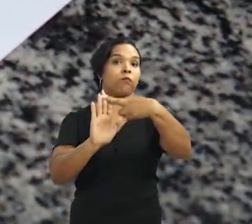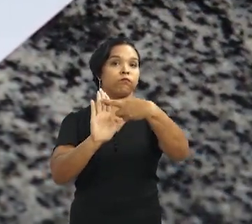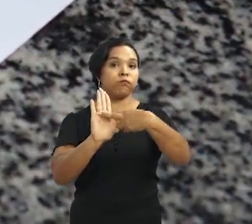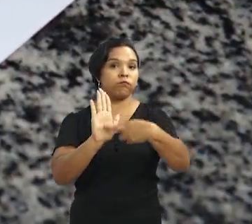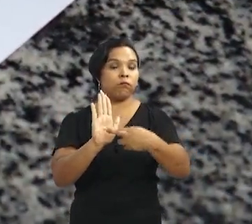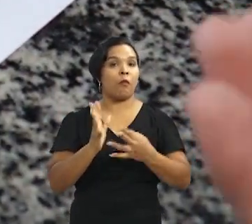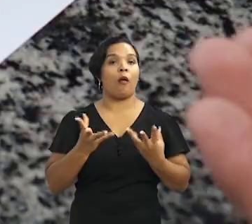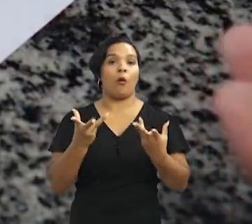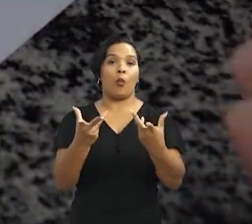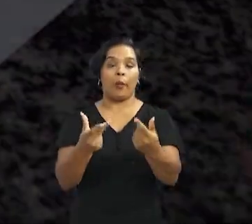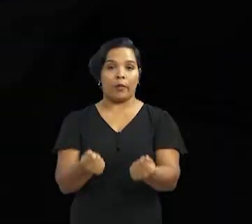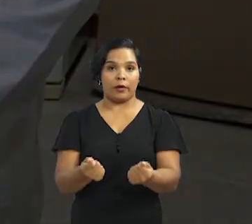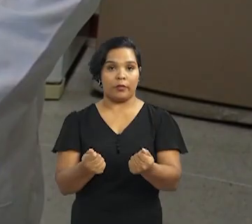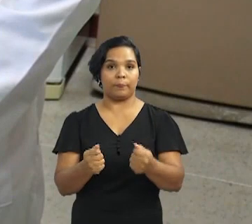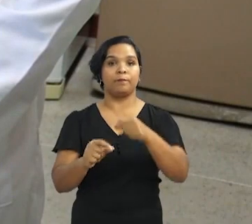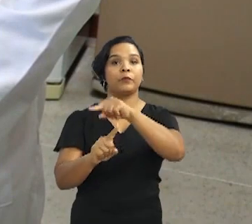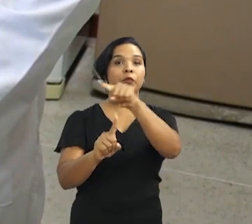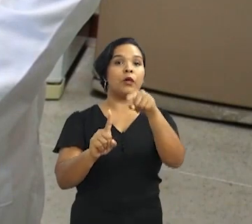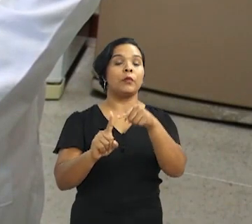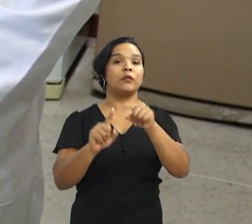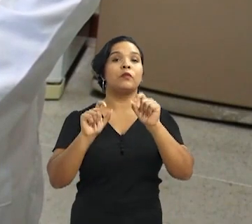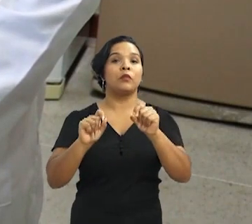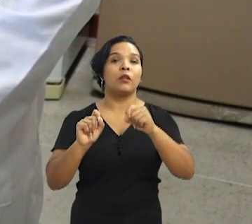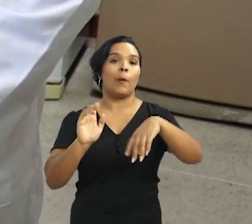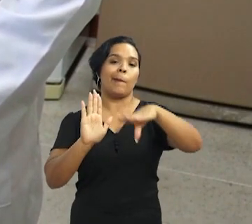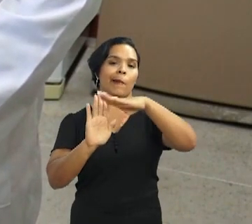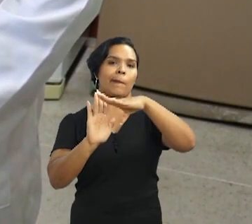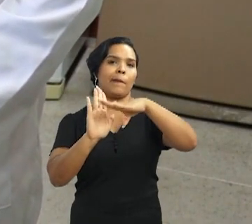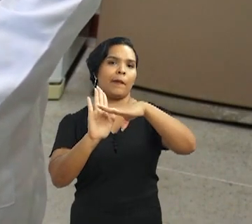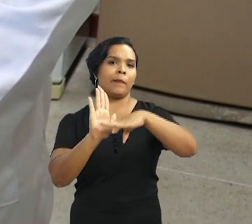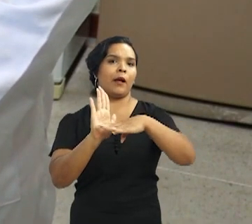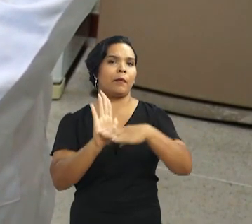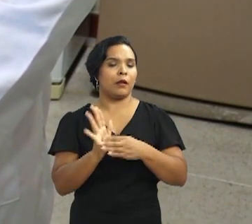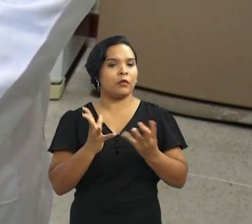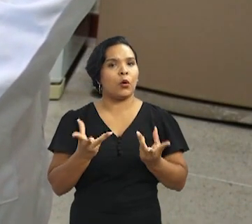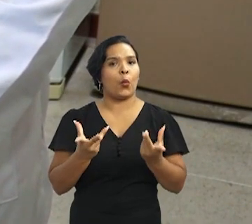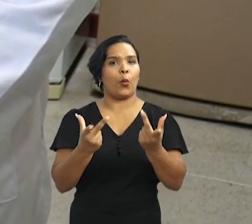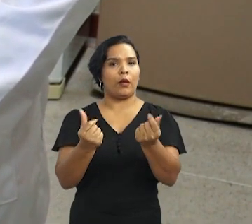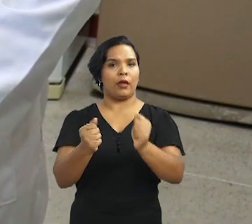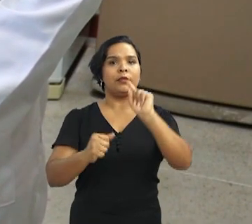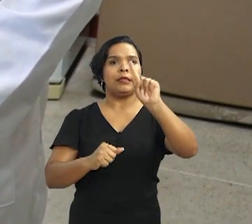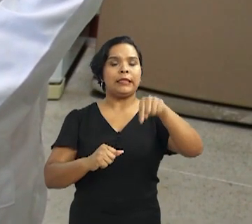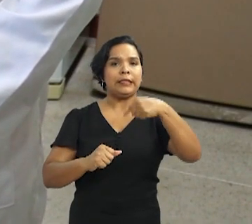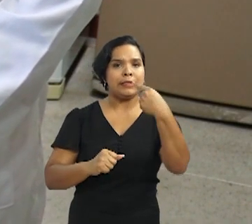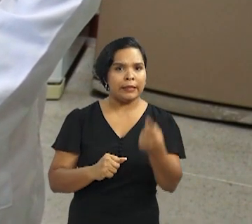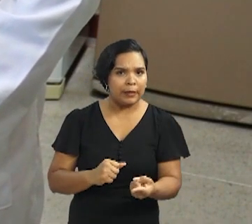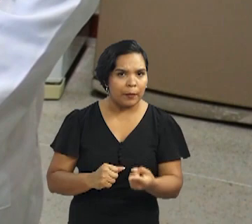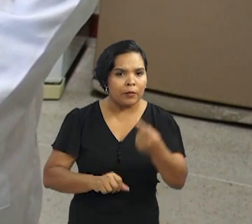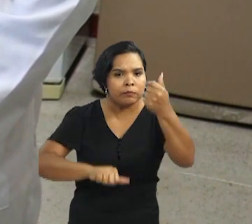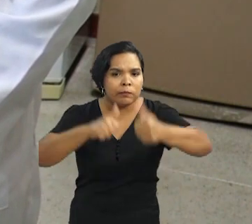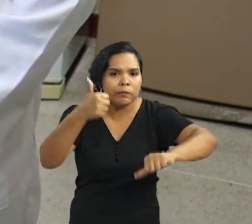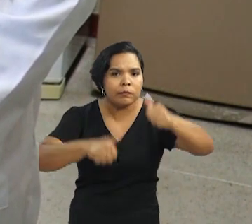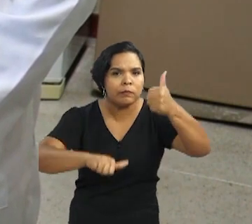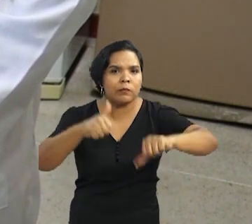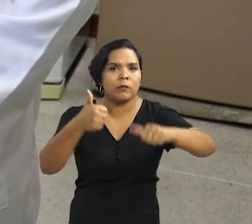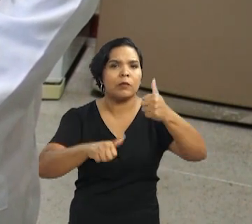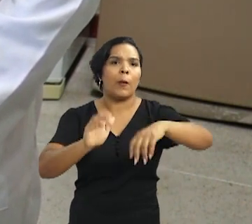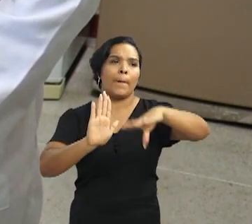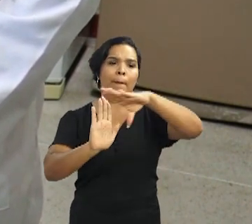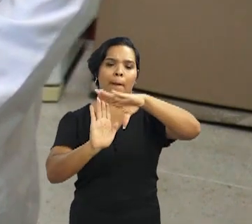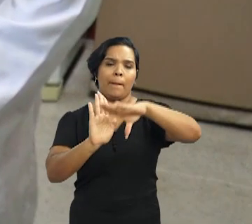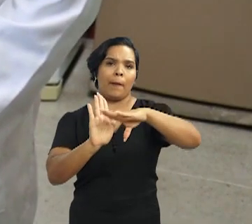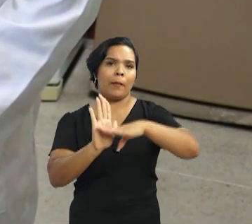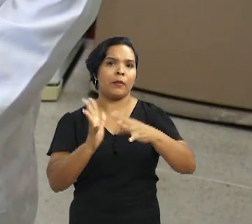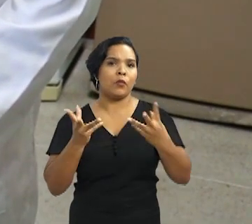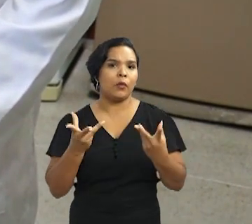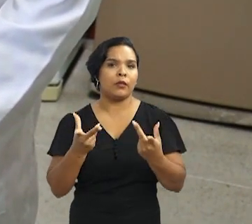a qualidade dela. Nosso objetivo inicial aqui é estabelecer esses parâmetros de qualidade. Depois de estabelecer esses parâmetros de qualidade, com